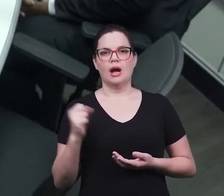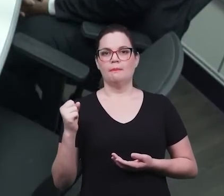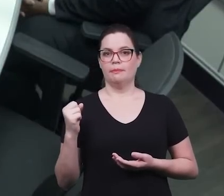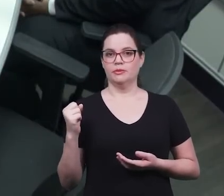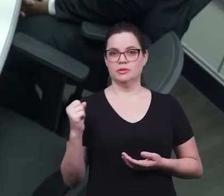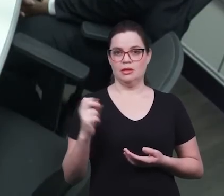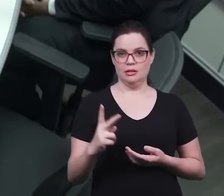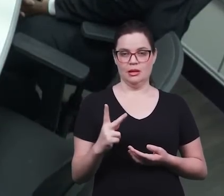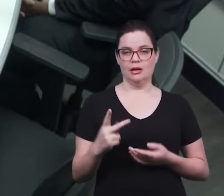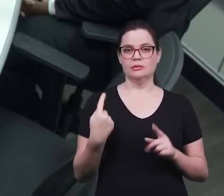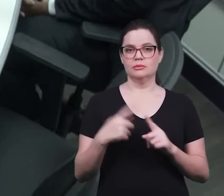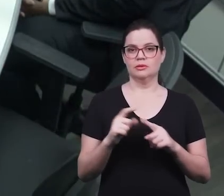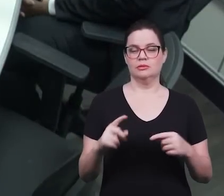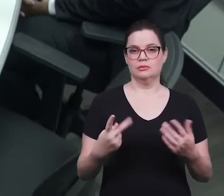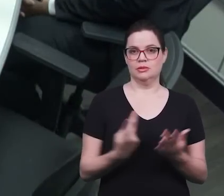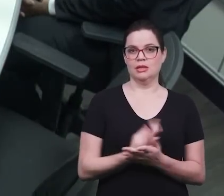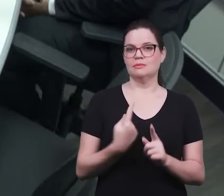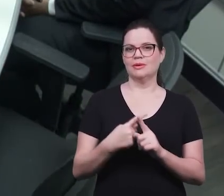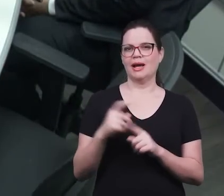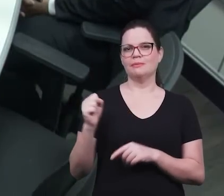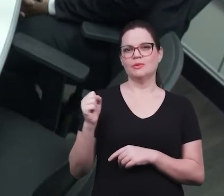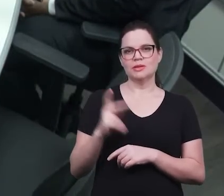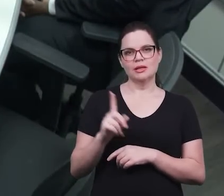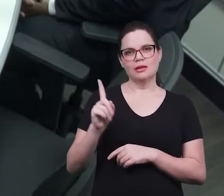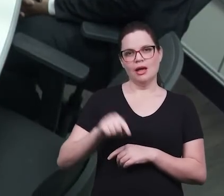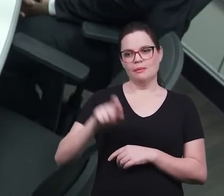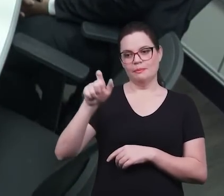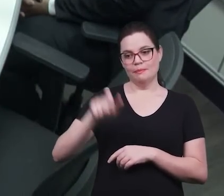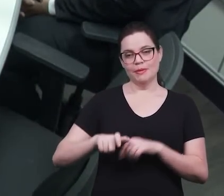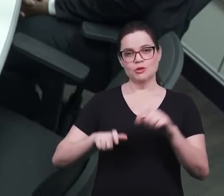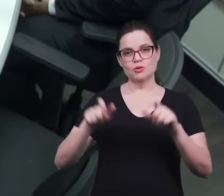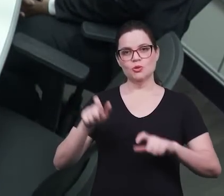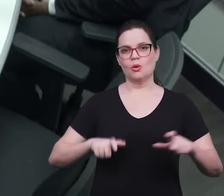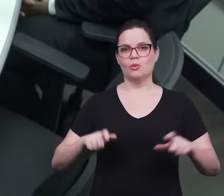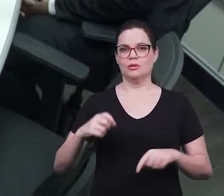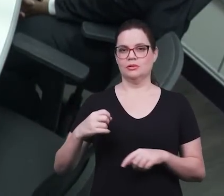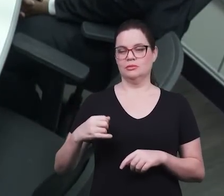elas são afeitas a pessoas idosas que trabalharam a vida inteira e tal.